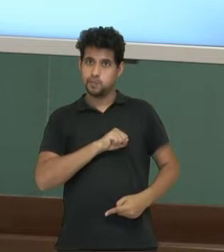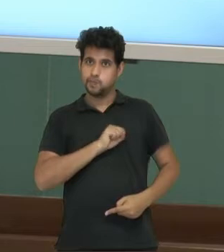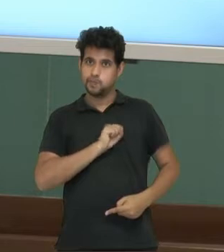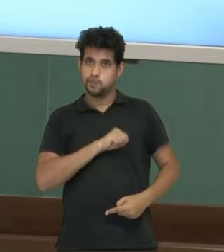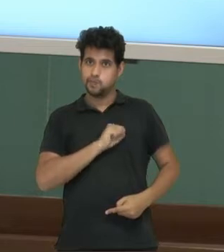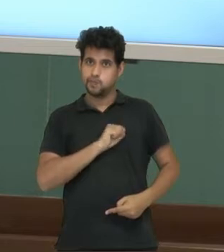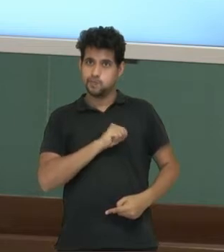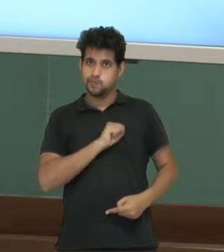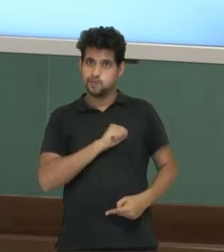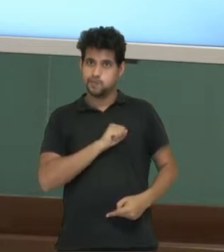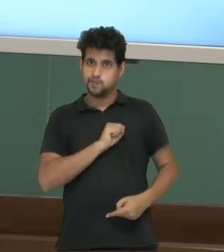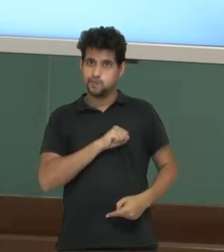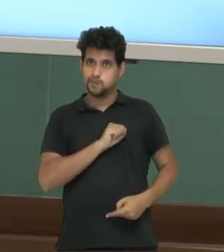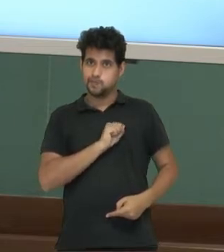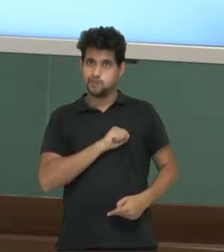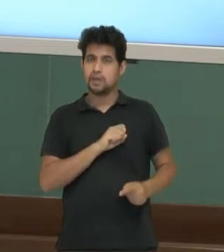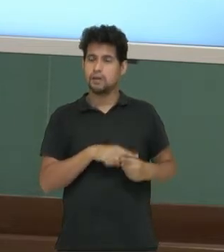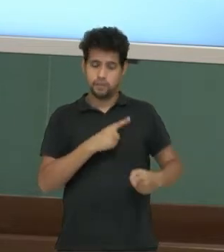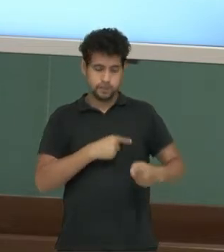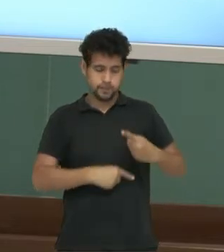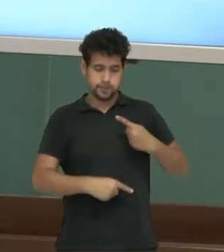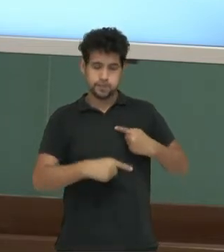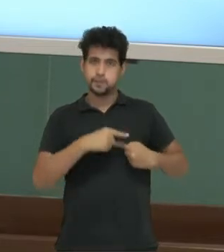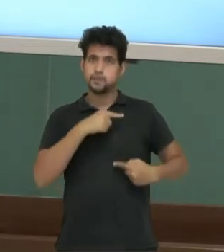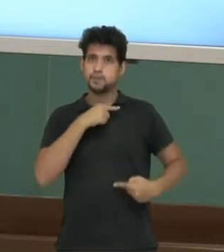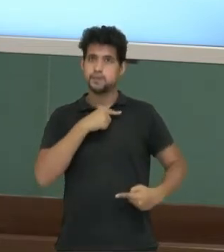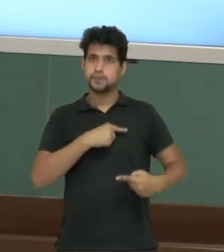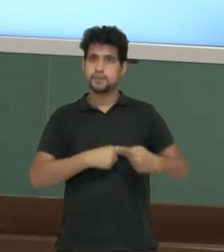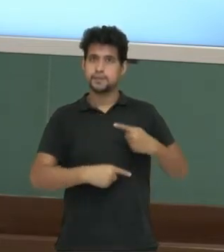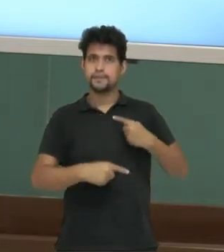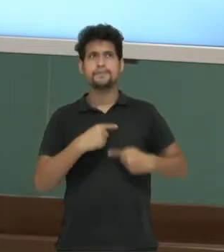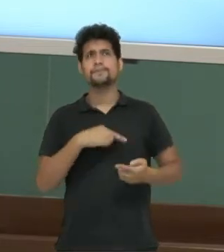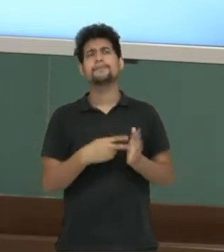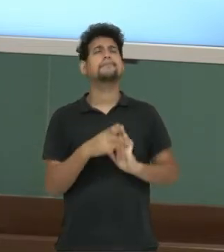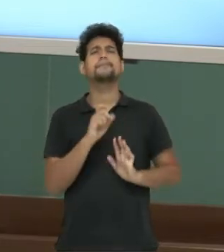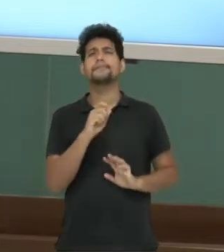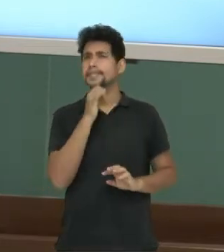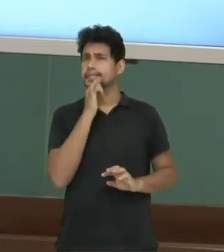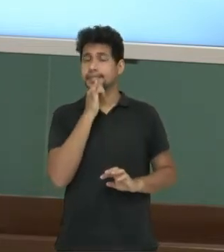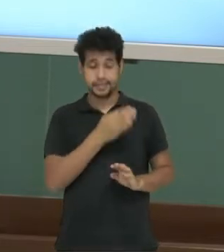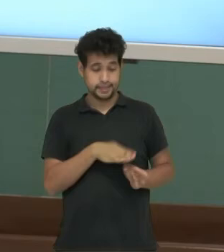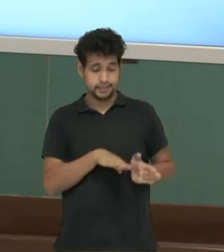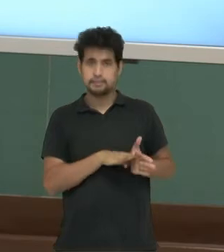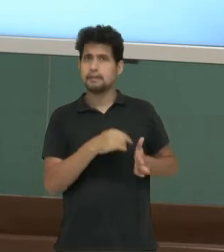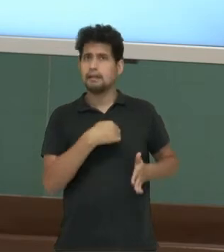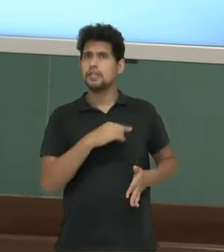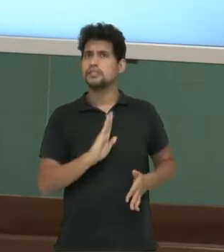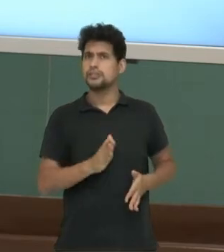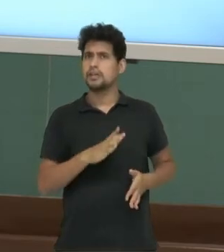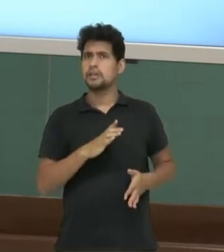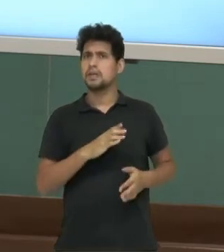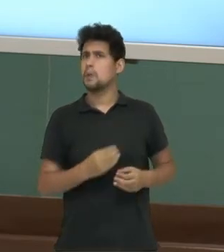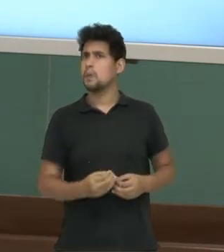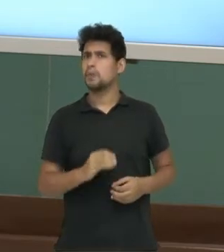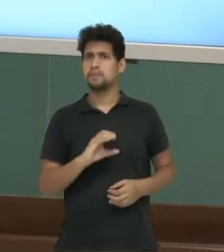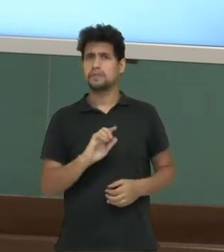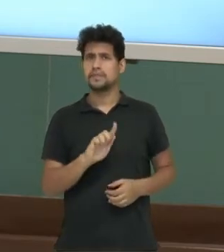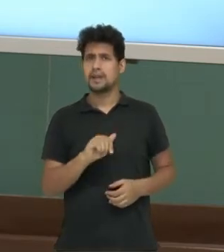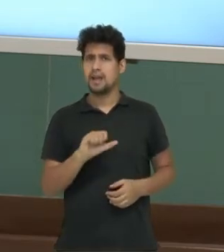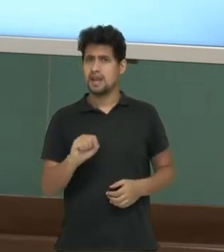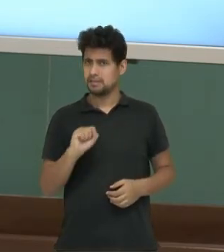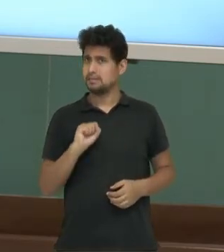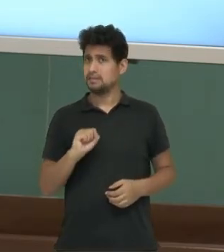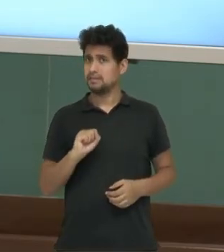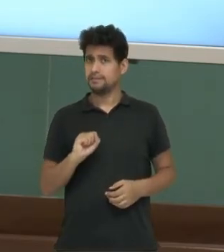né, ali pelo átrio e vai sair pelo ventrículo, quer dizer que quando ele chega ali, ele já está rico em gás carbônico, não mais